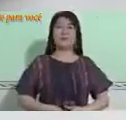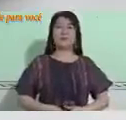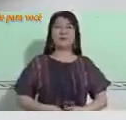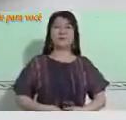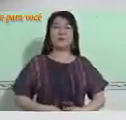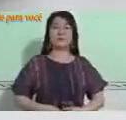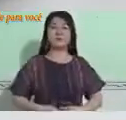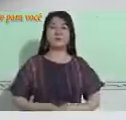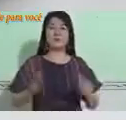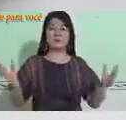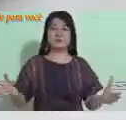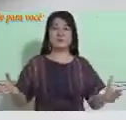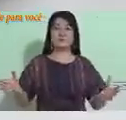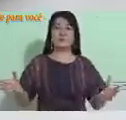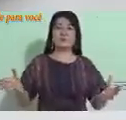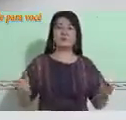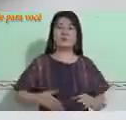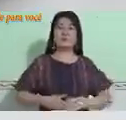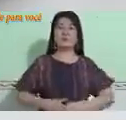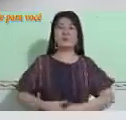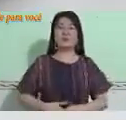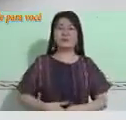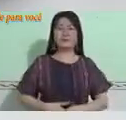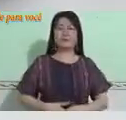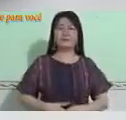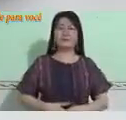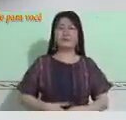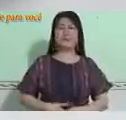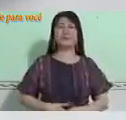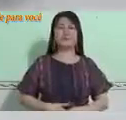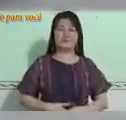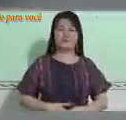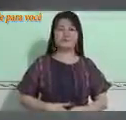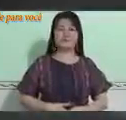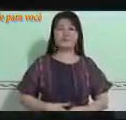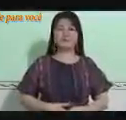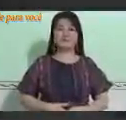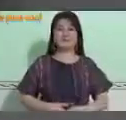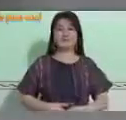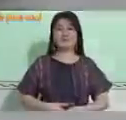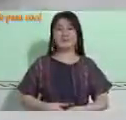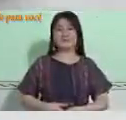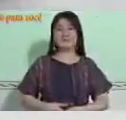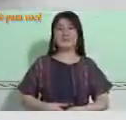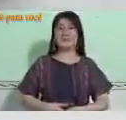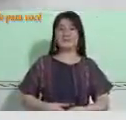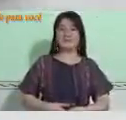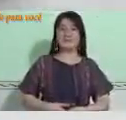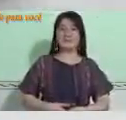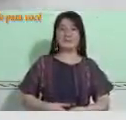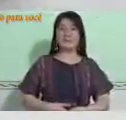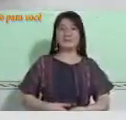CARSTERIZADAPORPROVOCAR, tremor em repouso, que melhora com a realização de movimento, MASQUE, acento agudo, ACO.